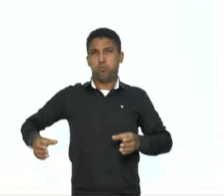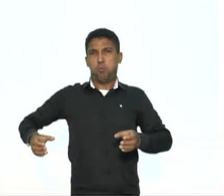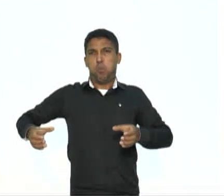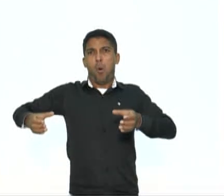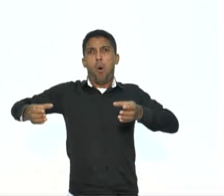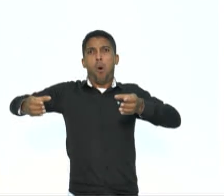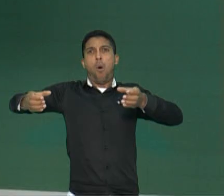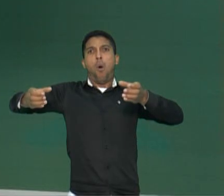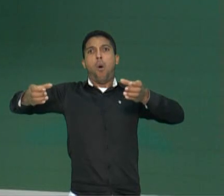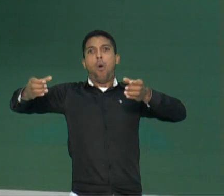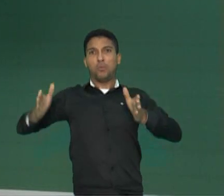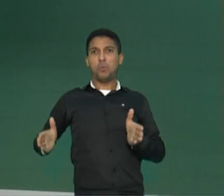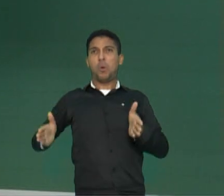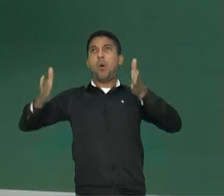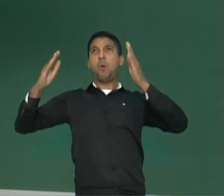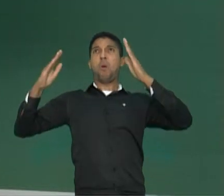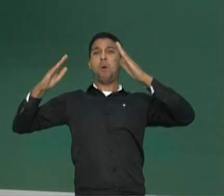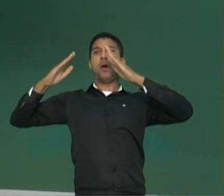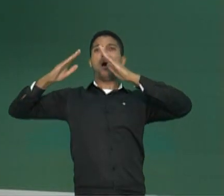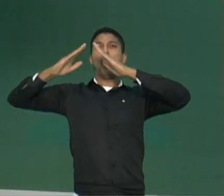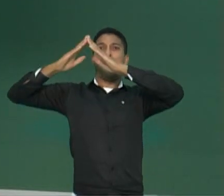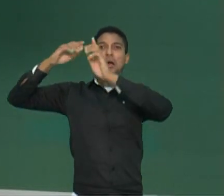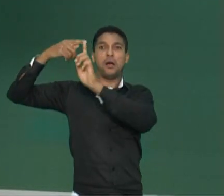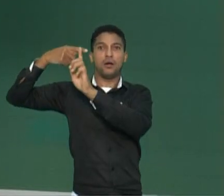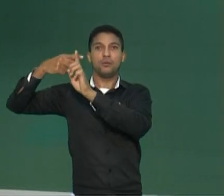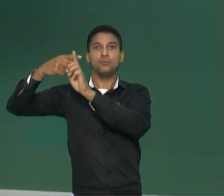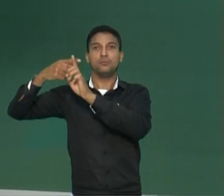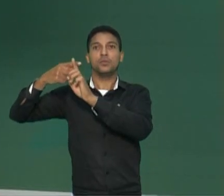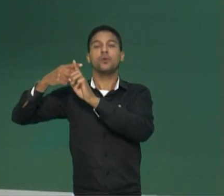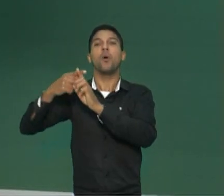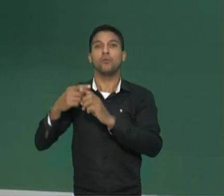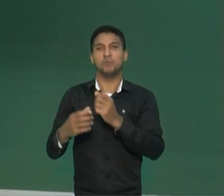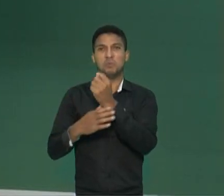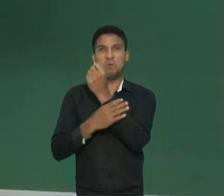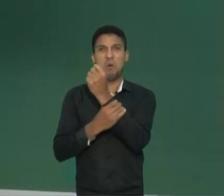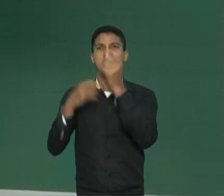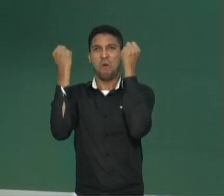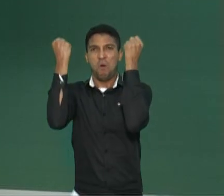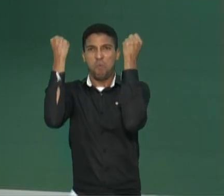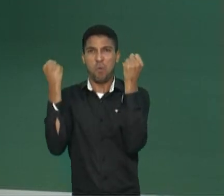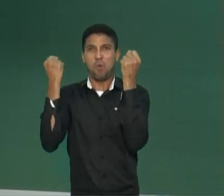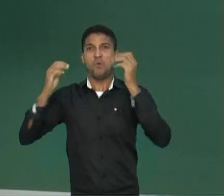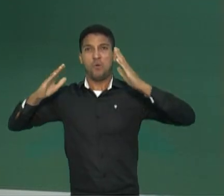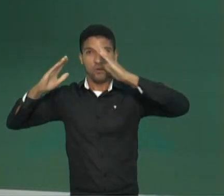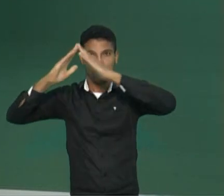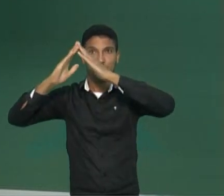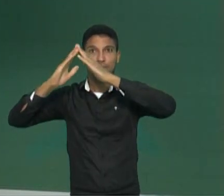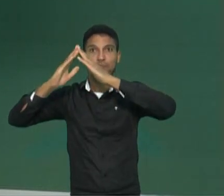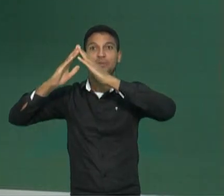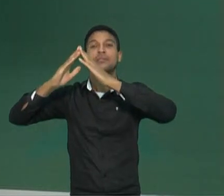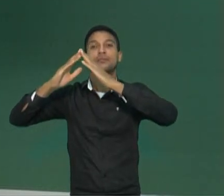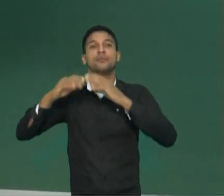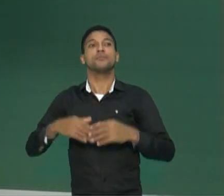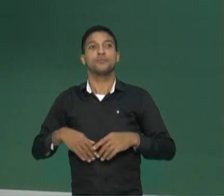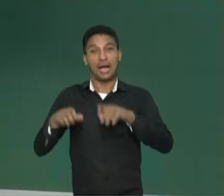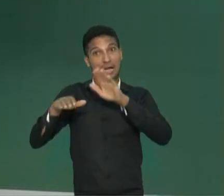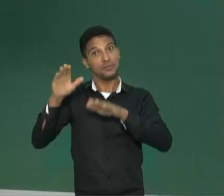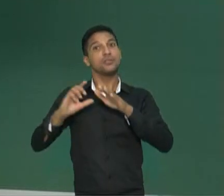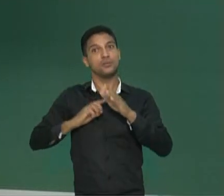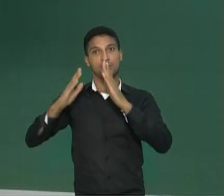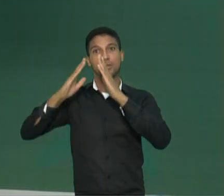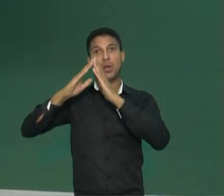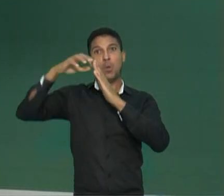no transepto, lá naquele cruzamento, né? Às vezes tinha a cúpula, né, arredondada, mas a maioria das